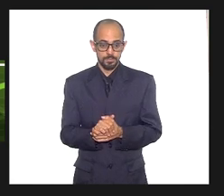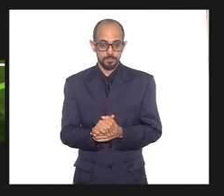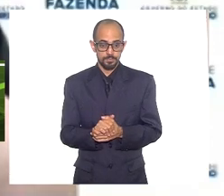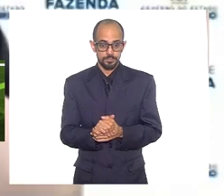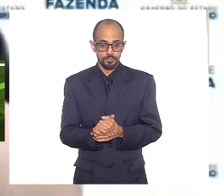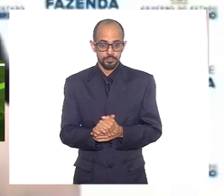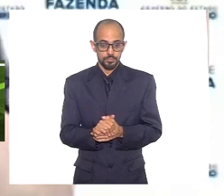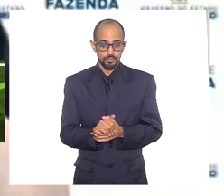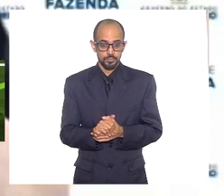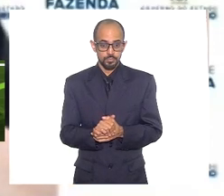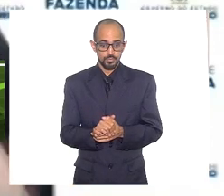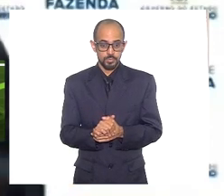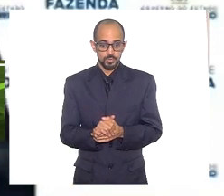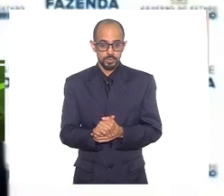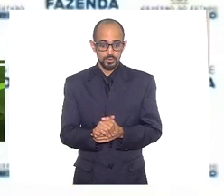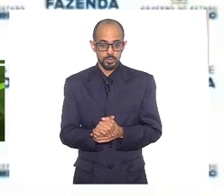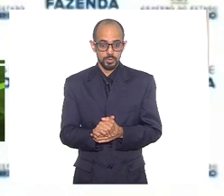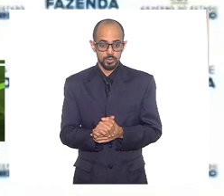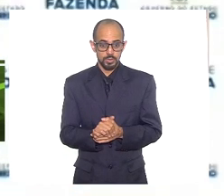como se diz,